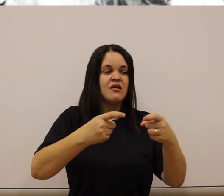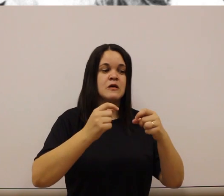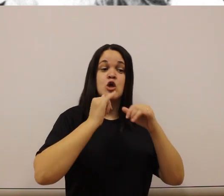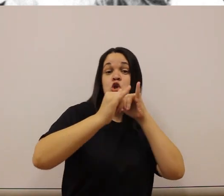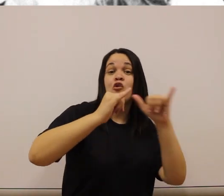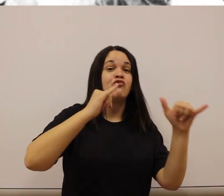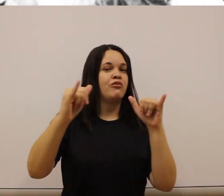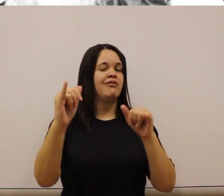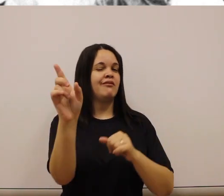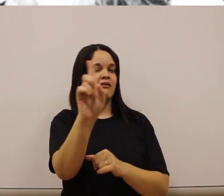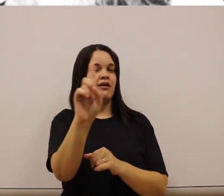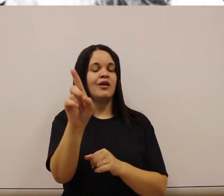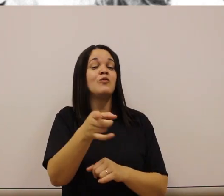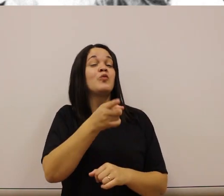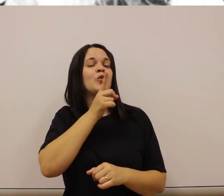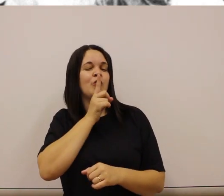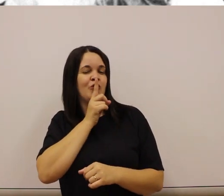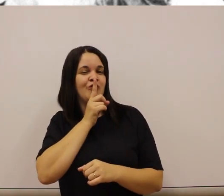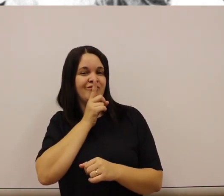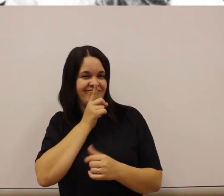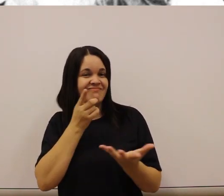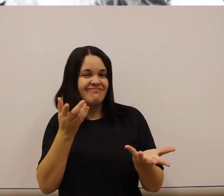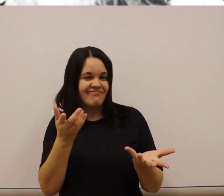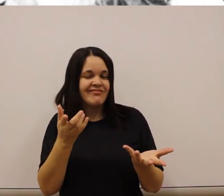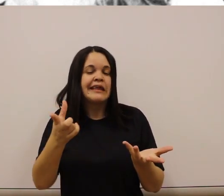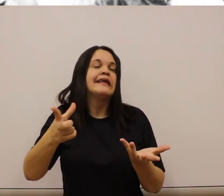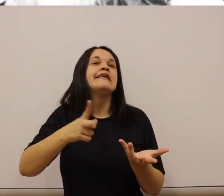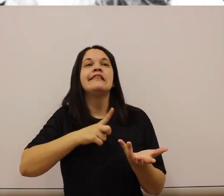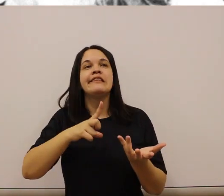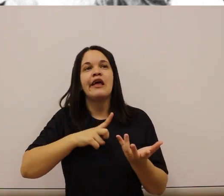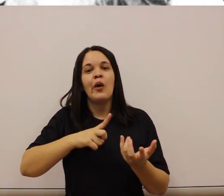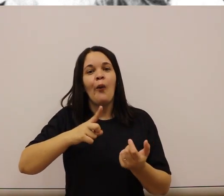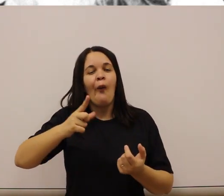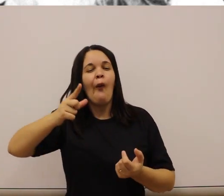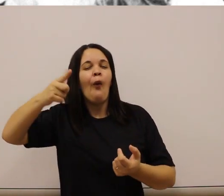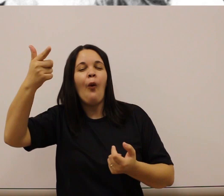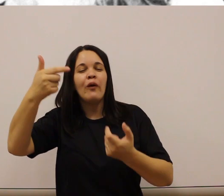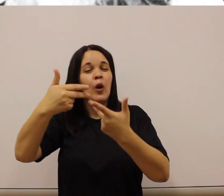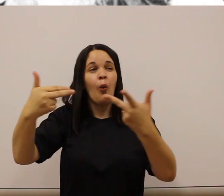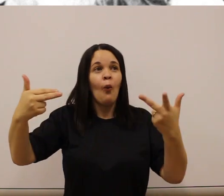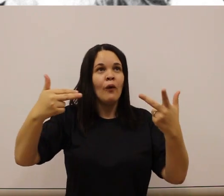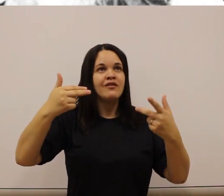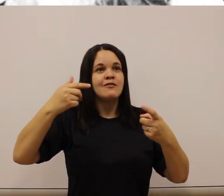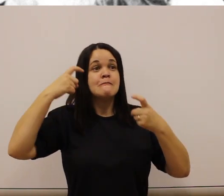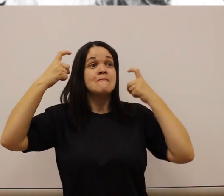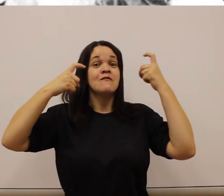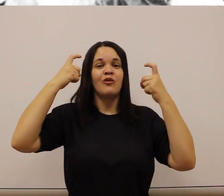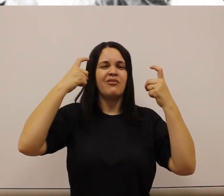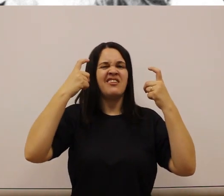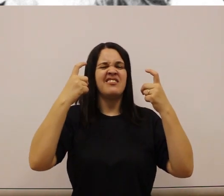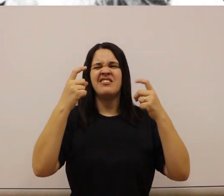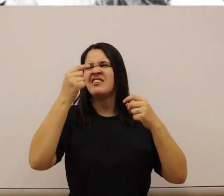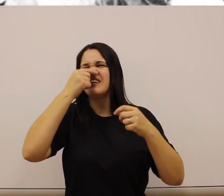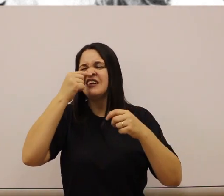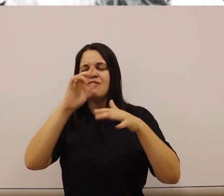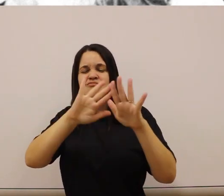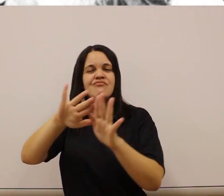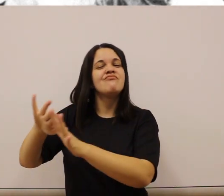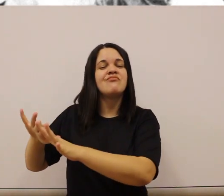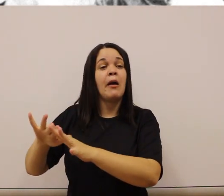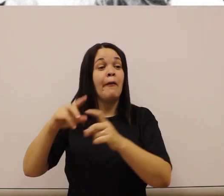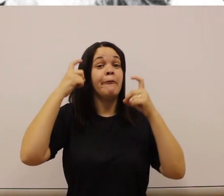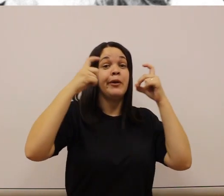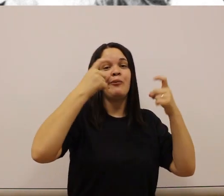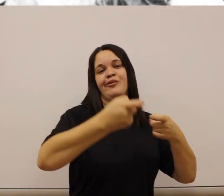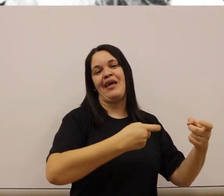não divulgaram essa gripe, né? Porque eles tinham outras coisas para se preocupar e não com a gripe,